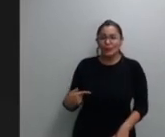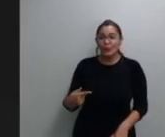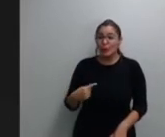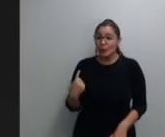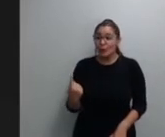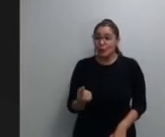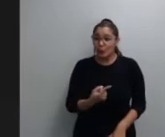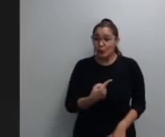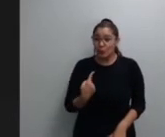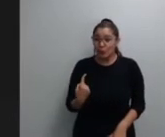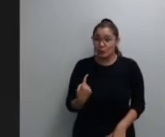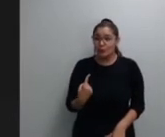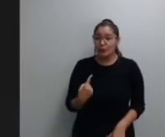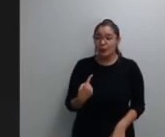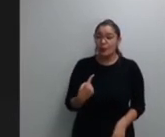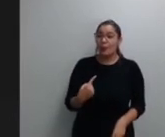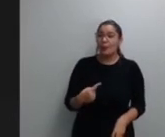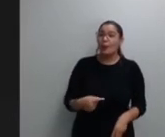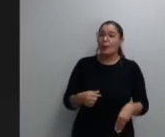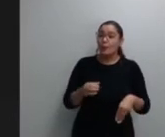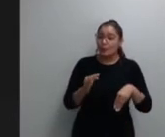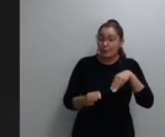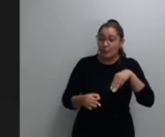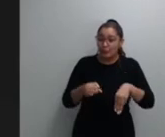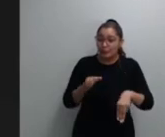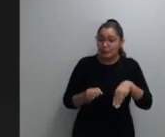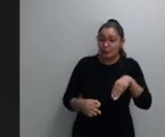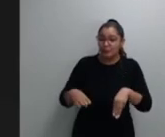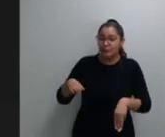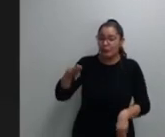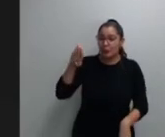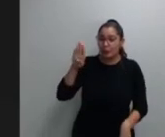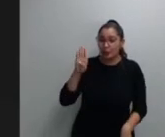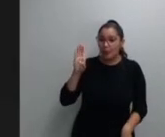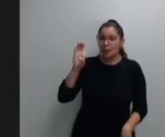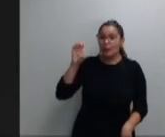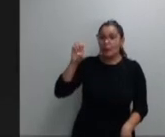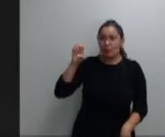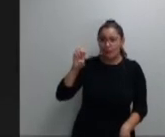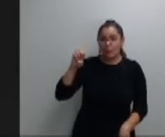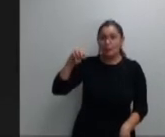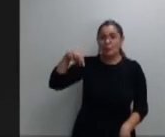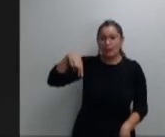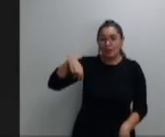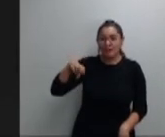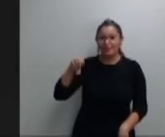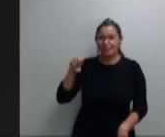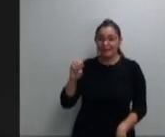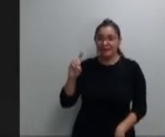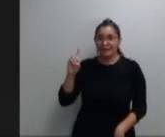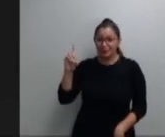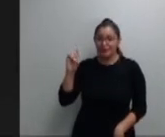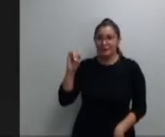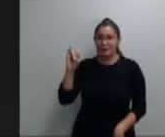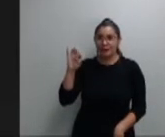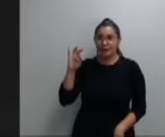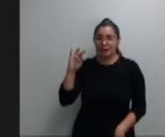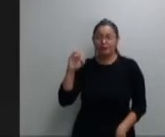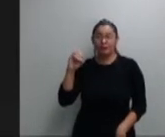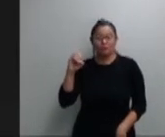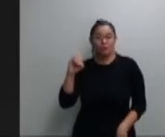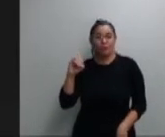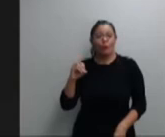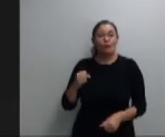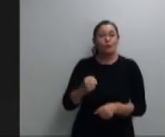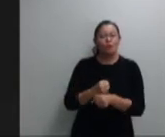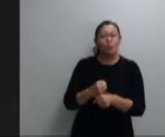Gonçalves, que é, inclusive, o presidente do Colegiado Maior, que é a nossa primeira sessão, completou 12 anos e superou o Tribunal de Justiça. Então,